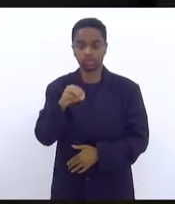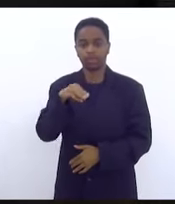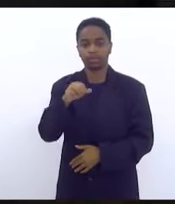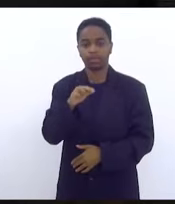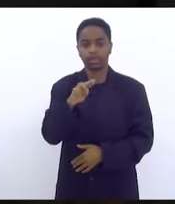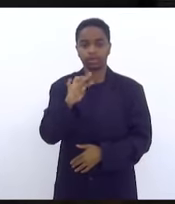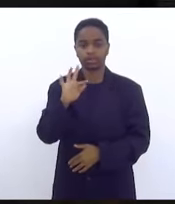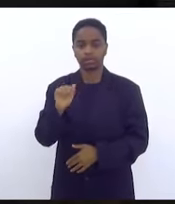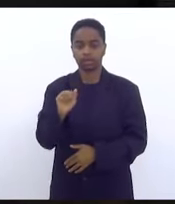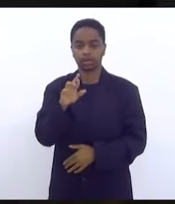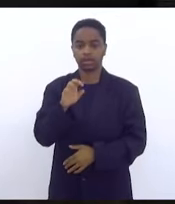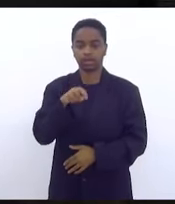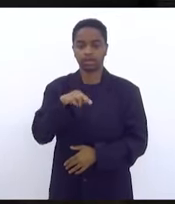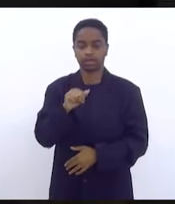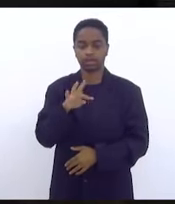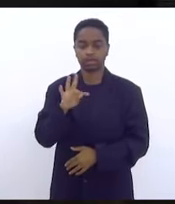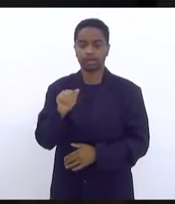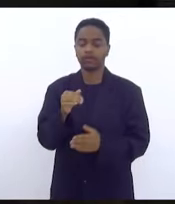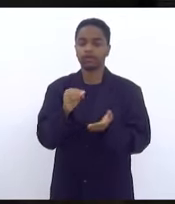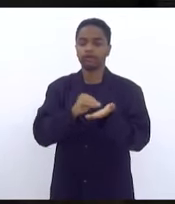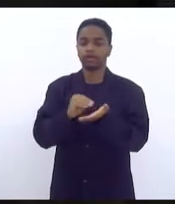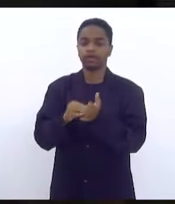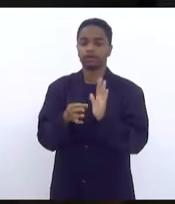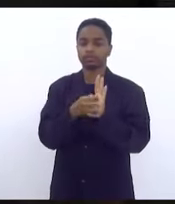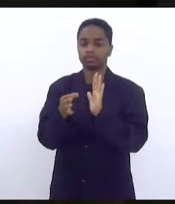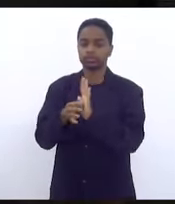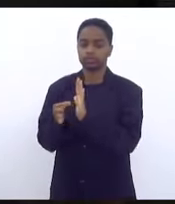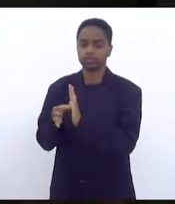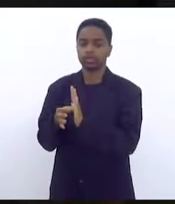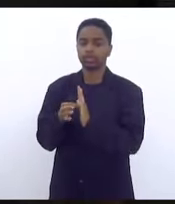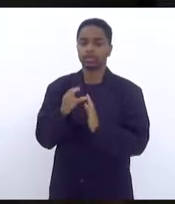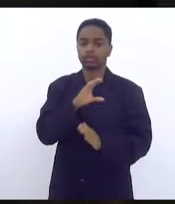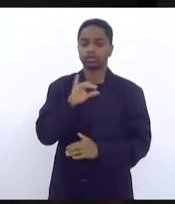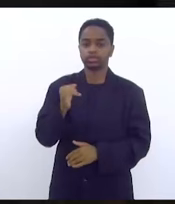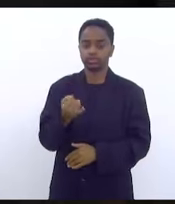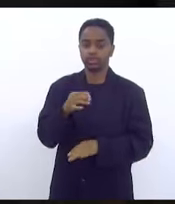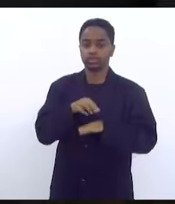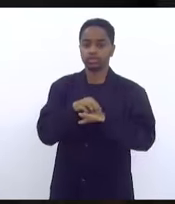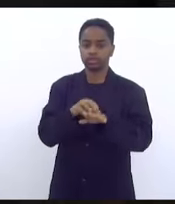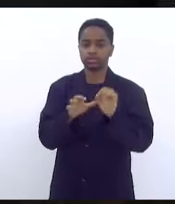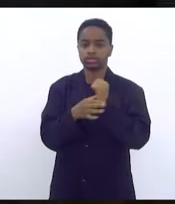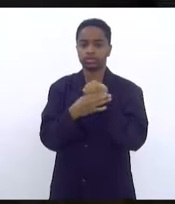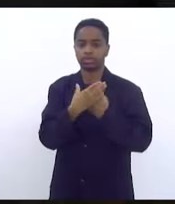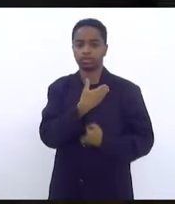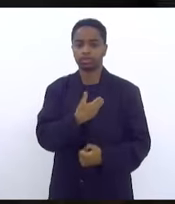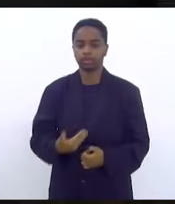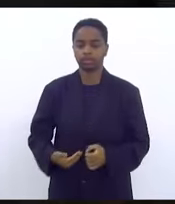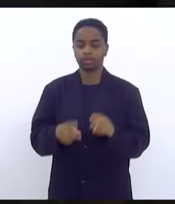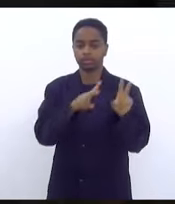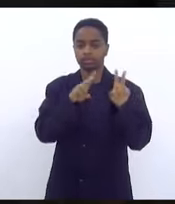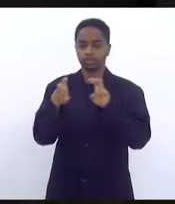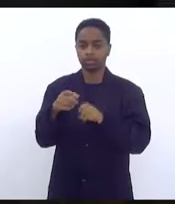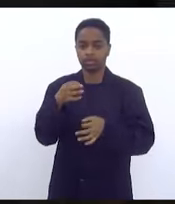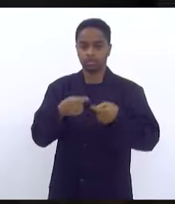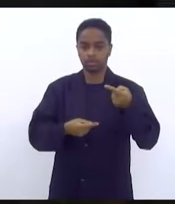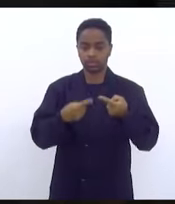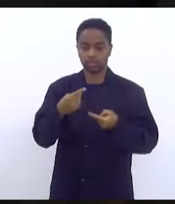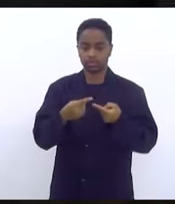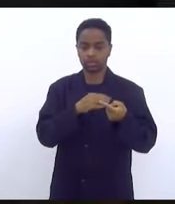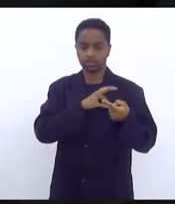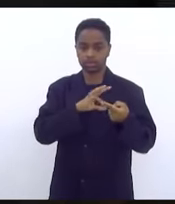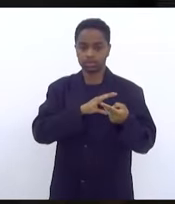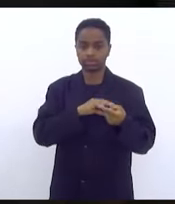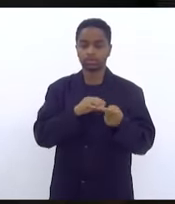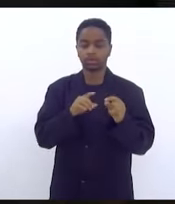Souza. Pendente de pareceres das comissões de Constituição e Justiça, transporte, segurança pública, assuntos de polícia,